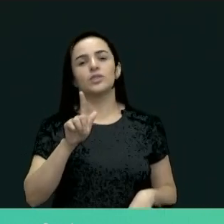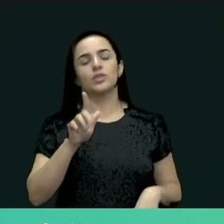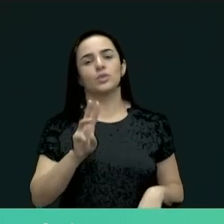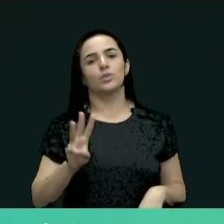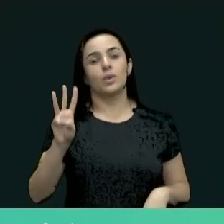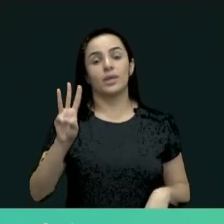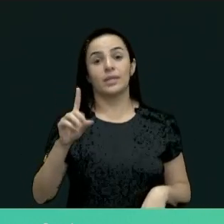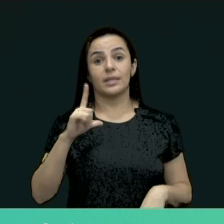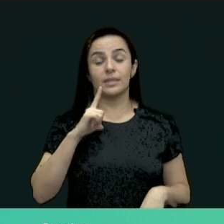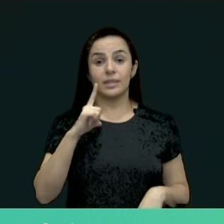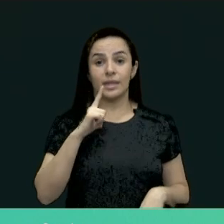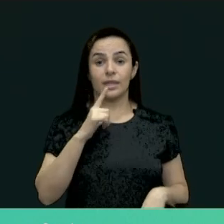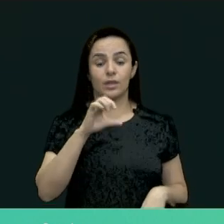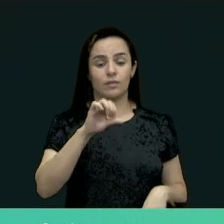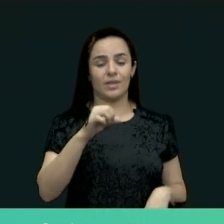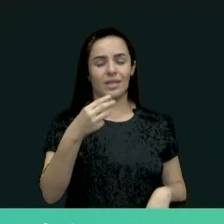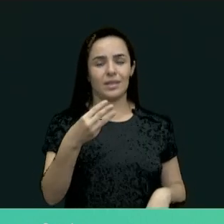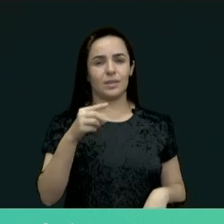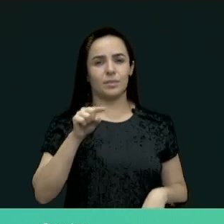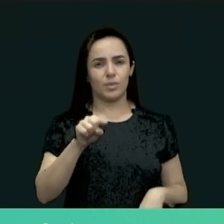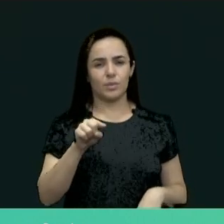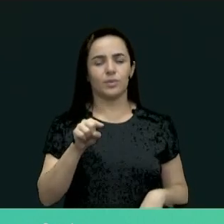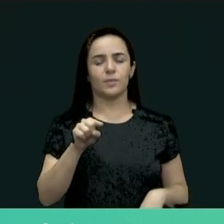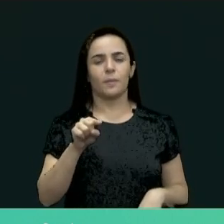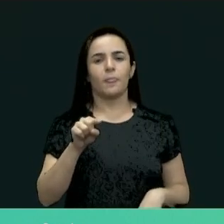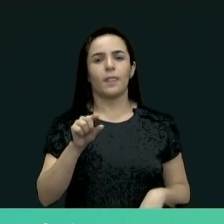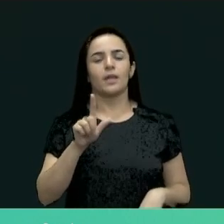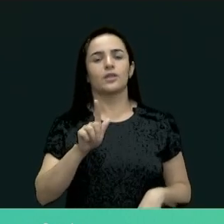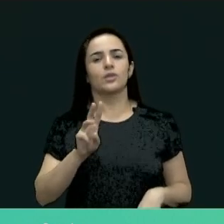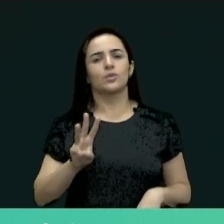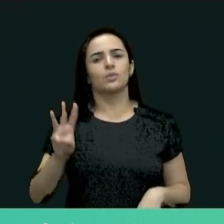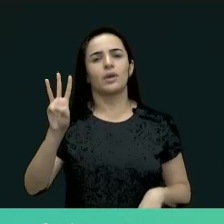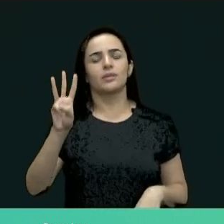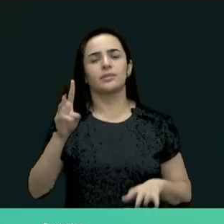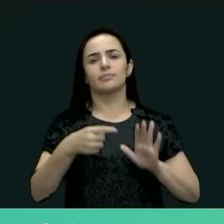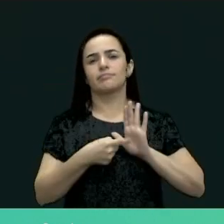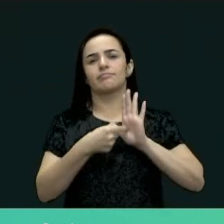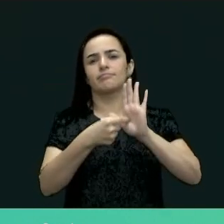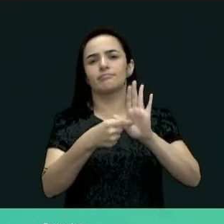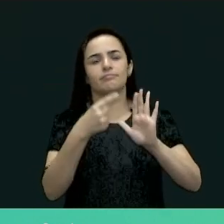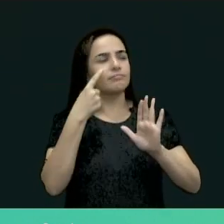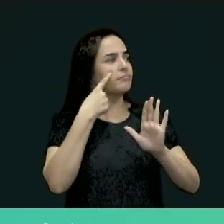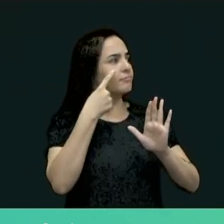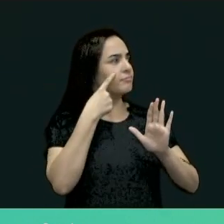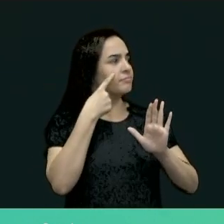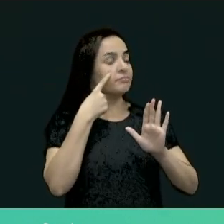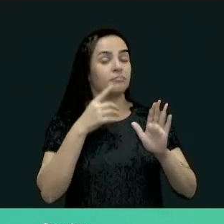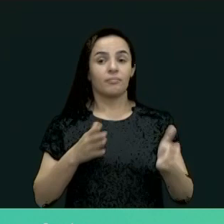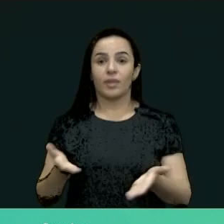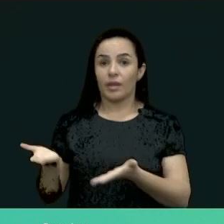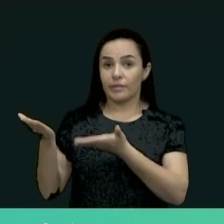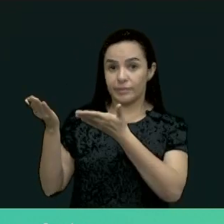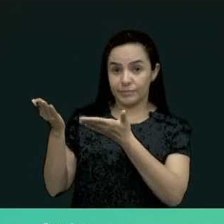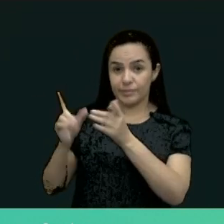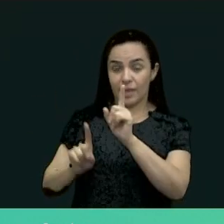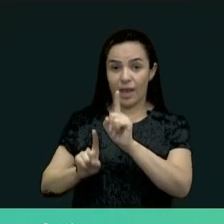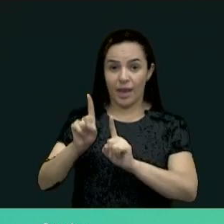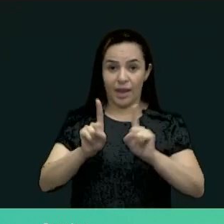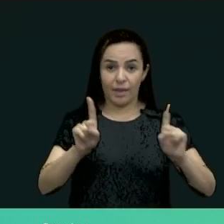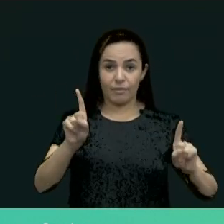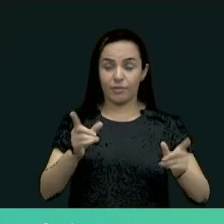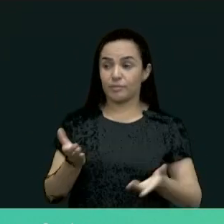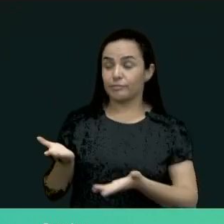foram 93,6 gigawatts. O que é que nós temos de destaque aqui nesse gráfico nos anos de 2020 e